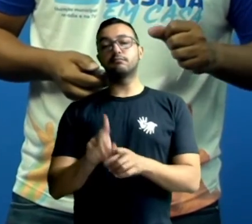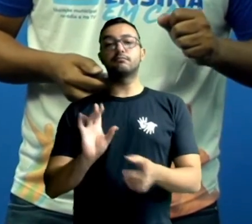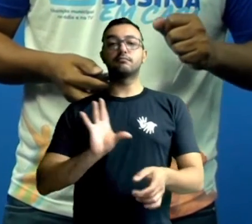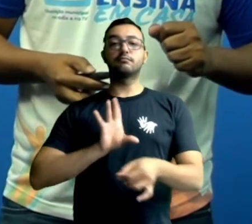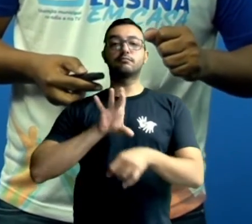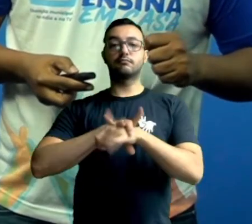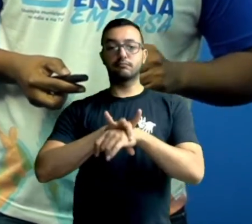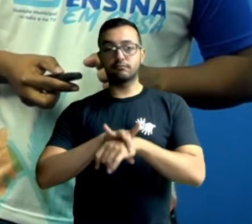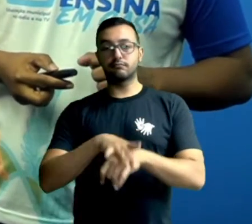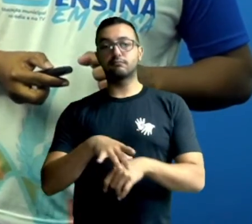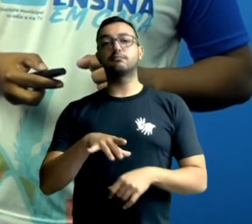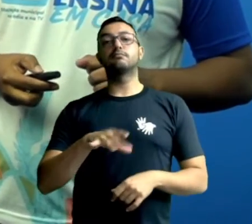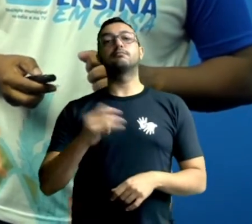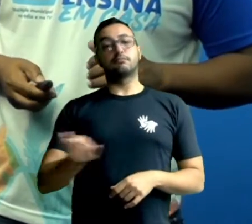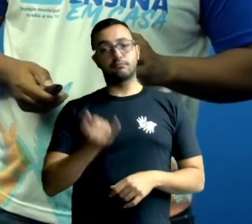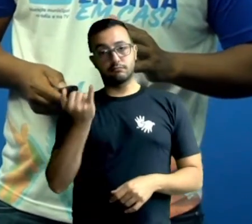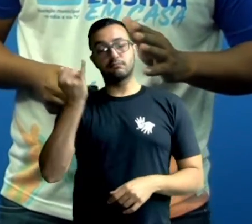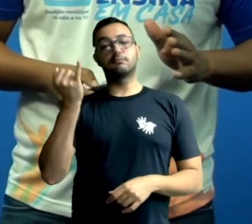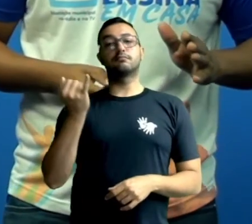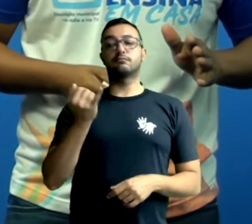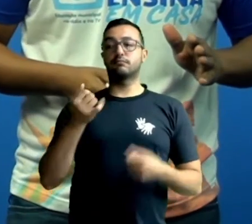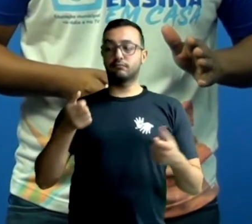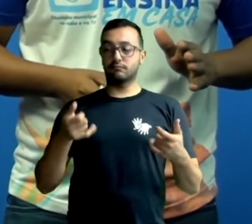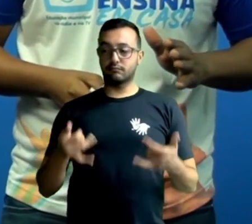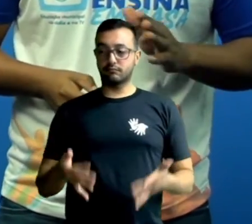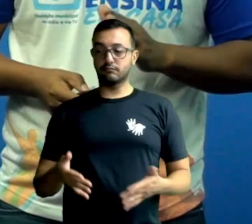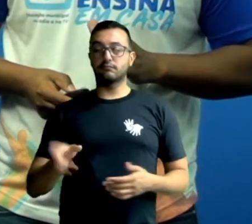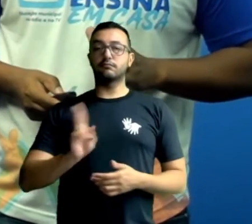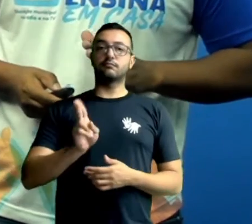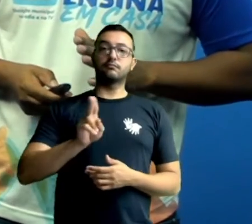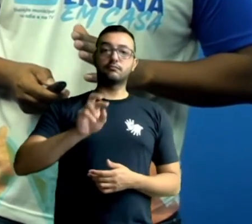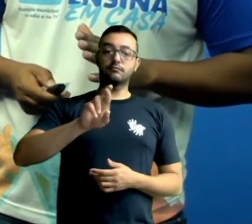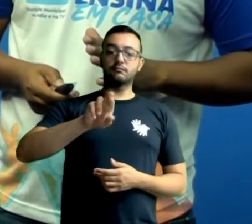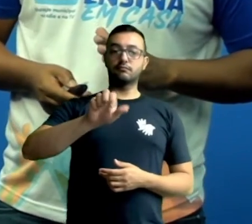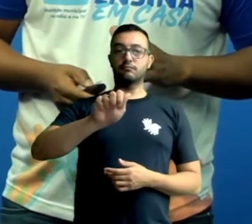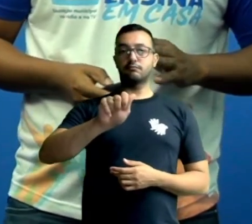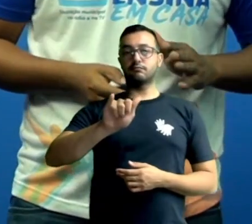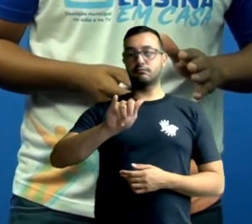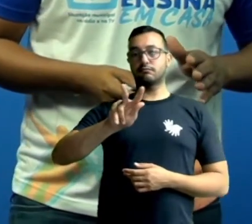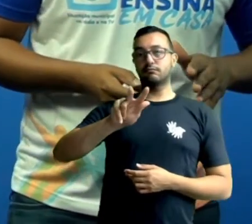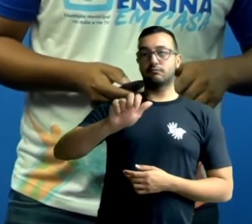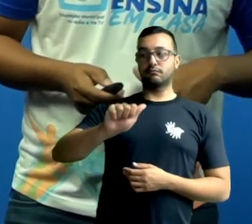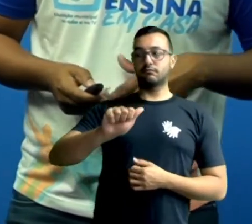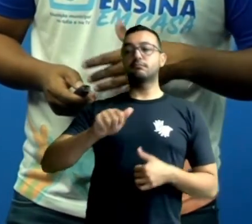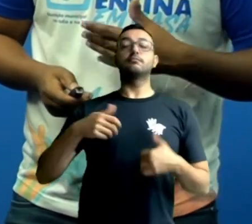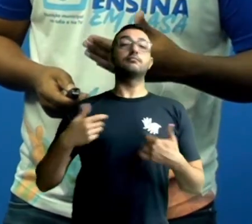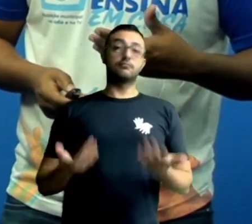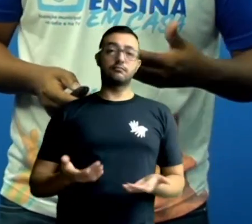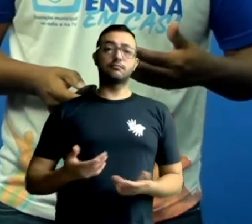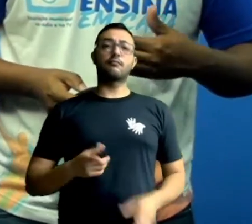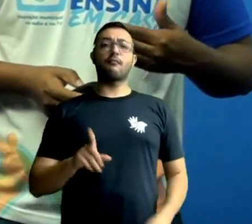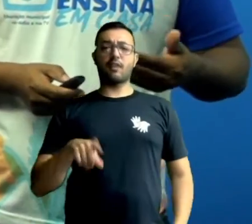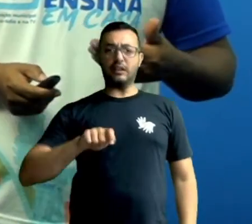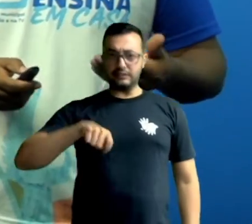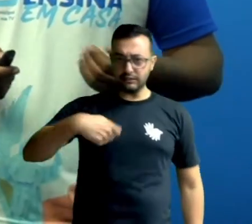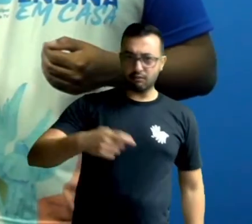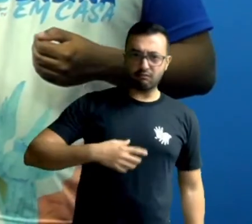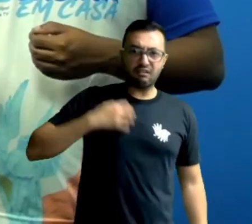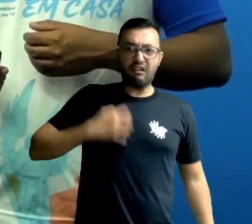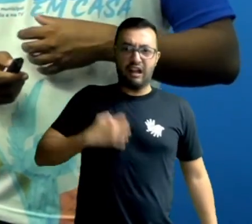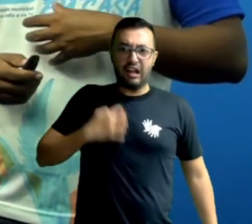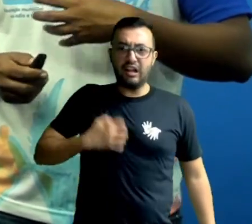é importantíssima também, ela é a raiva. Pois é, não é aquela raiva que você